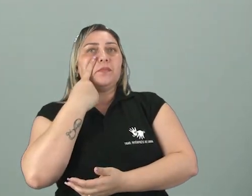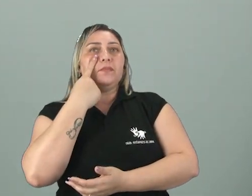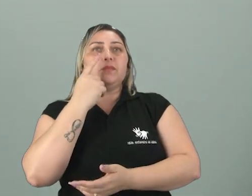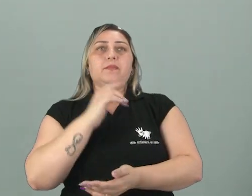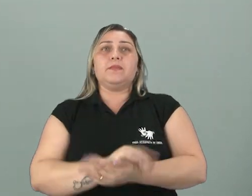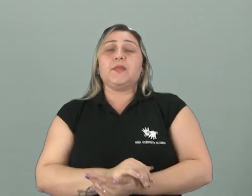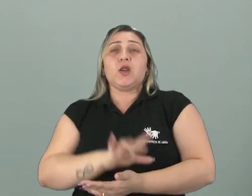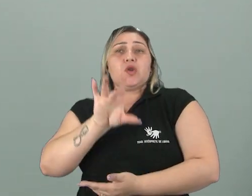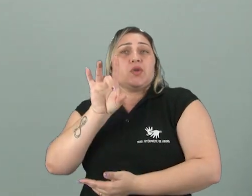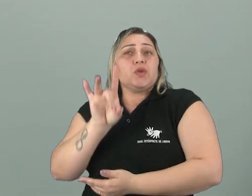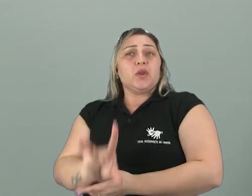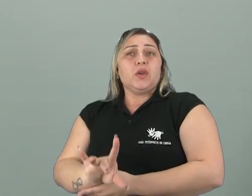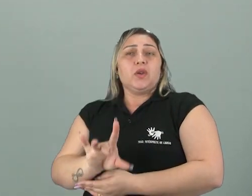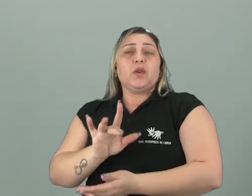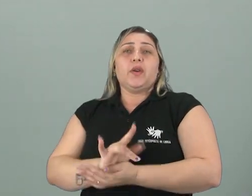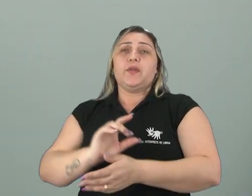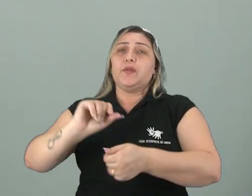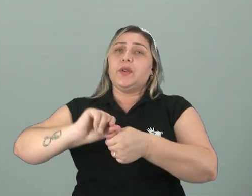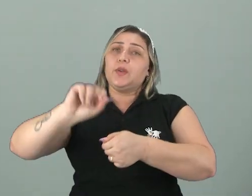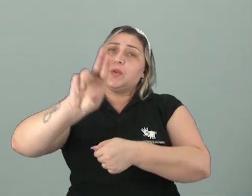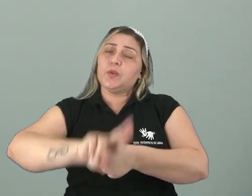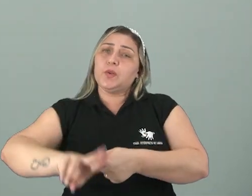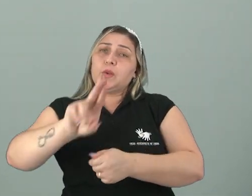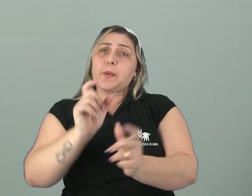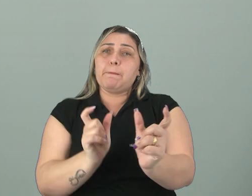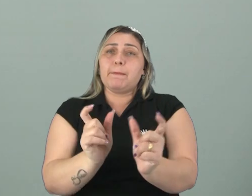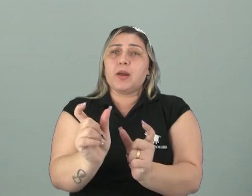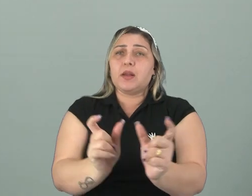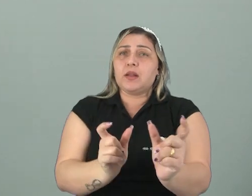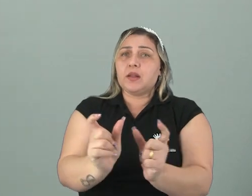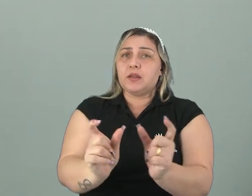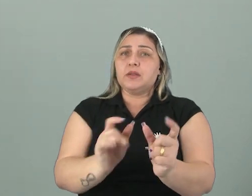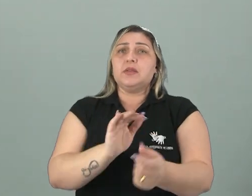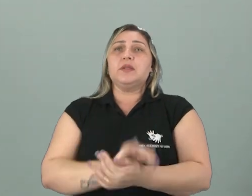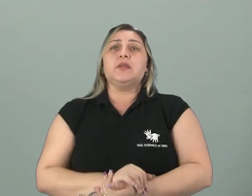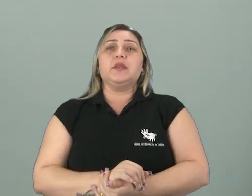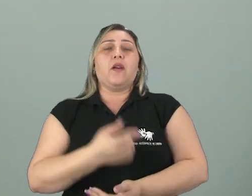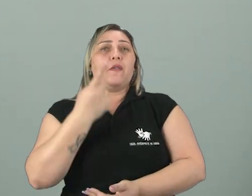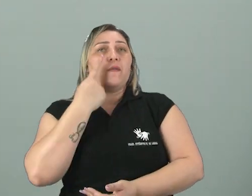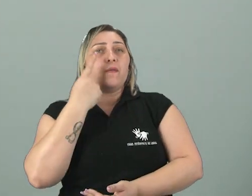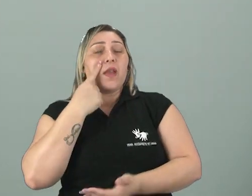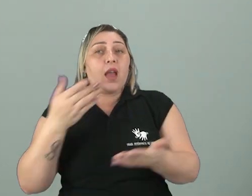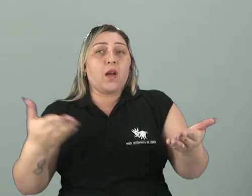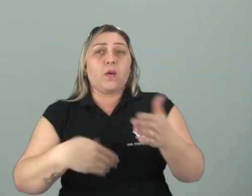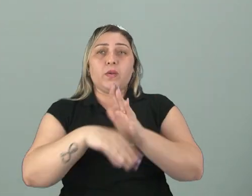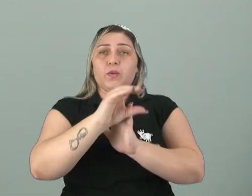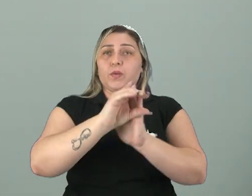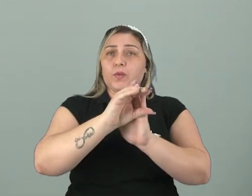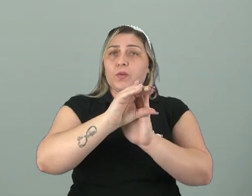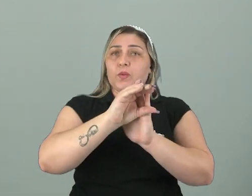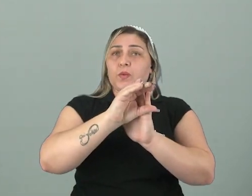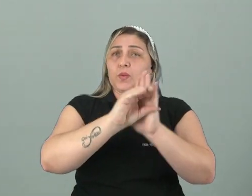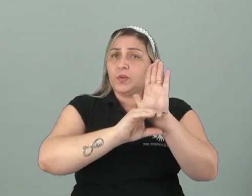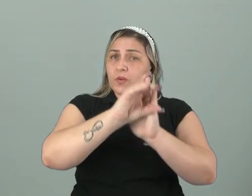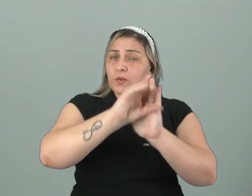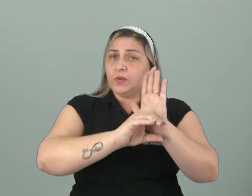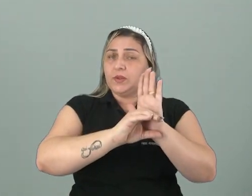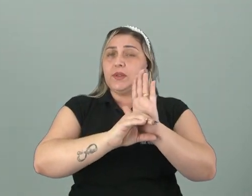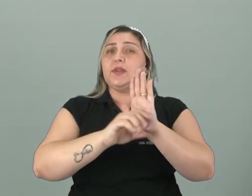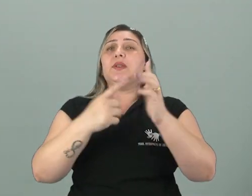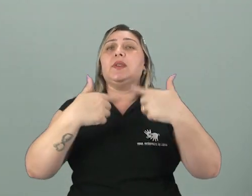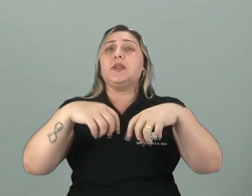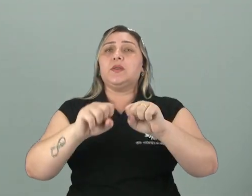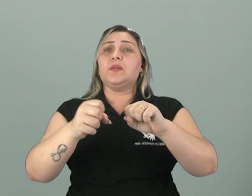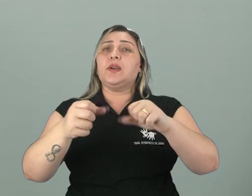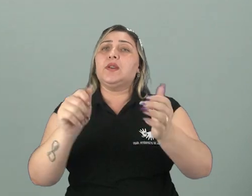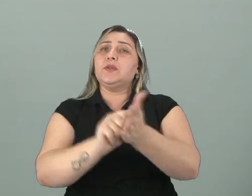autora somente fez o uso de palavras. Então vamos ver agora o conceito a respeito dessa